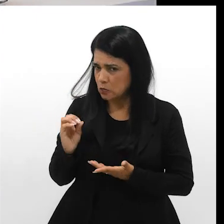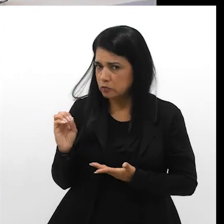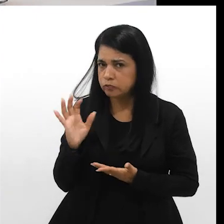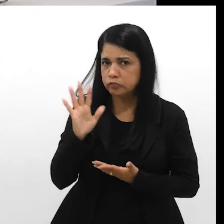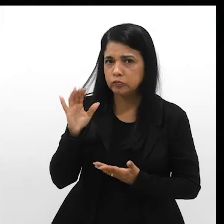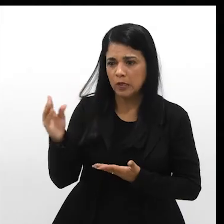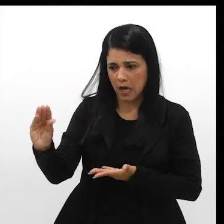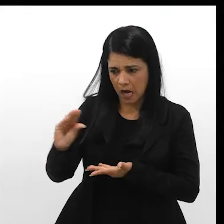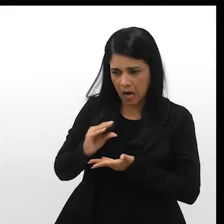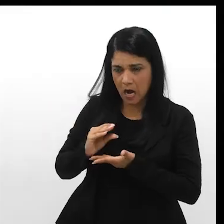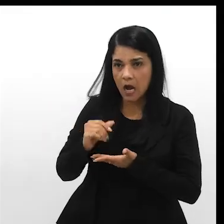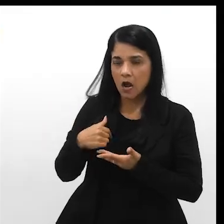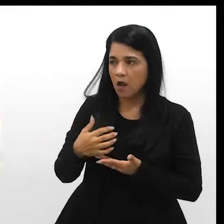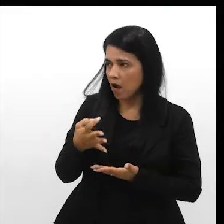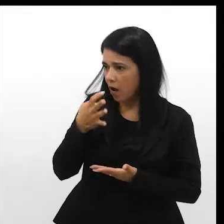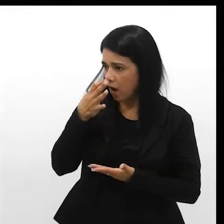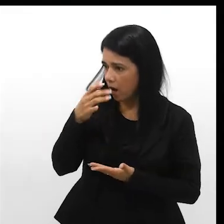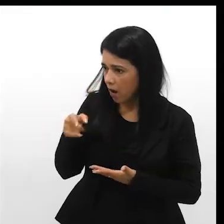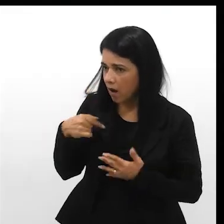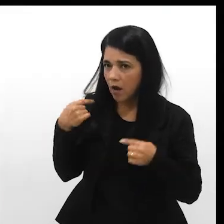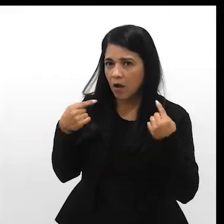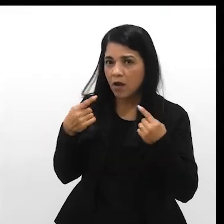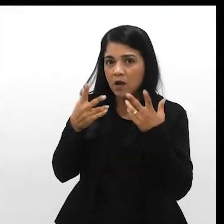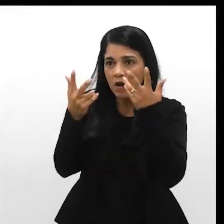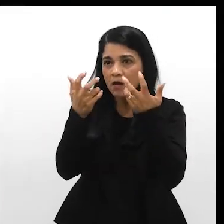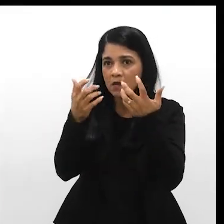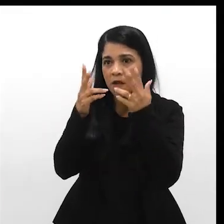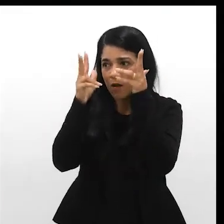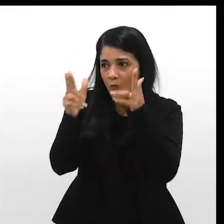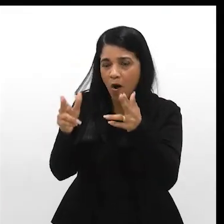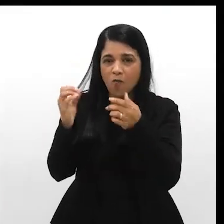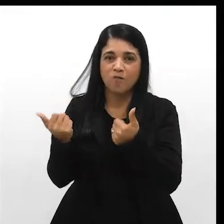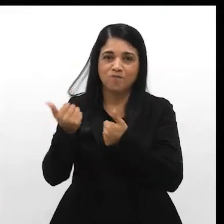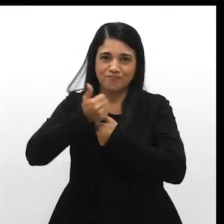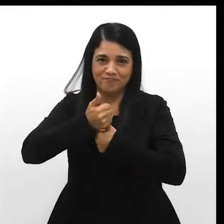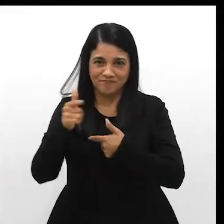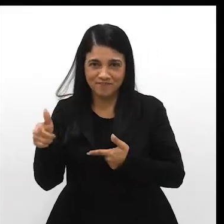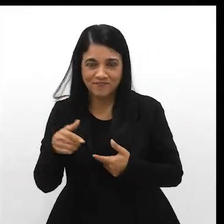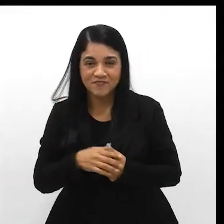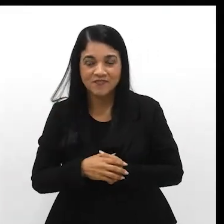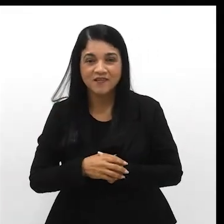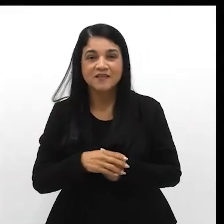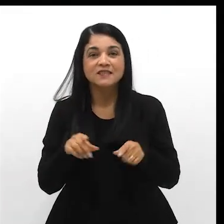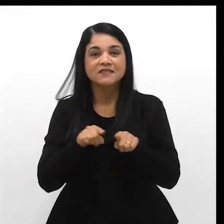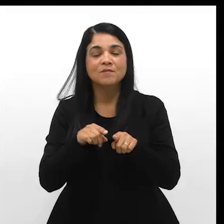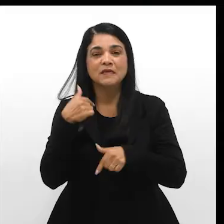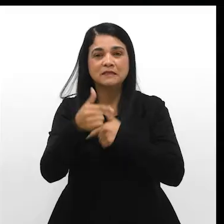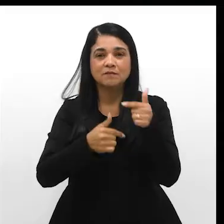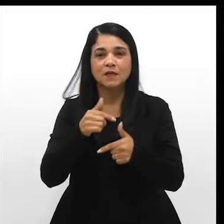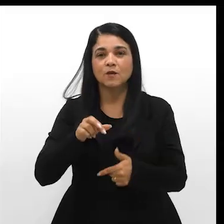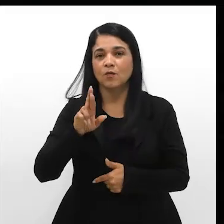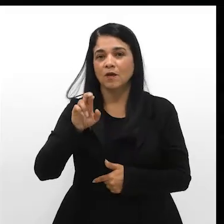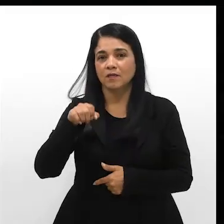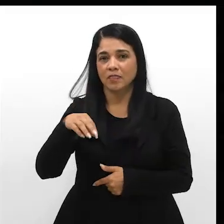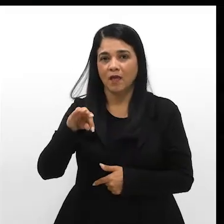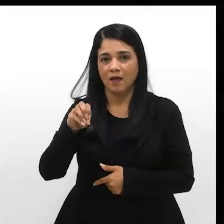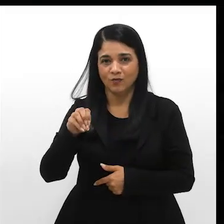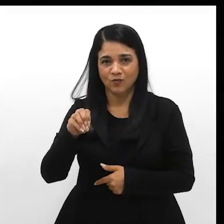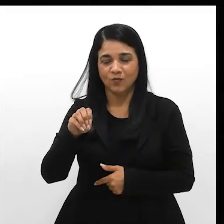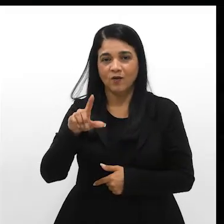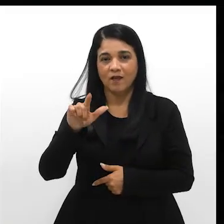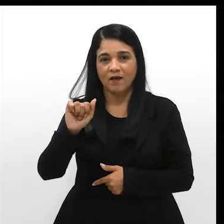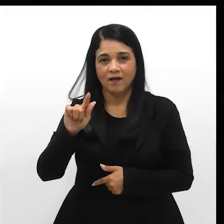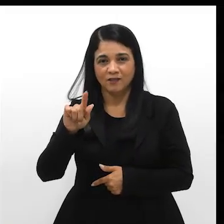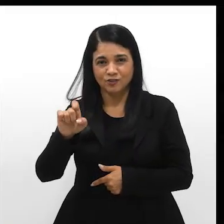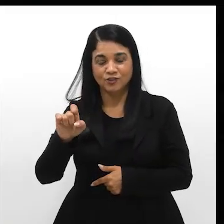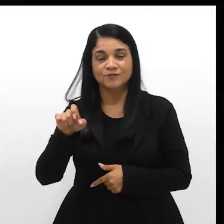rico, assim, né? Ele ganhava um dinheiro. Ficava todo mundo assim, louco, né? Queria ser o Glynston e tudo mais. Todo mundo queria. Trabalhou muito com o Renato Lage